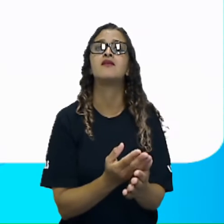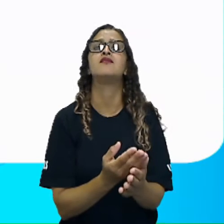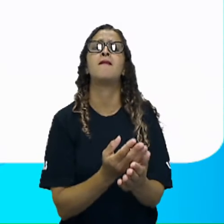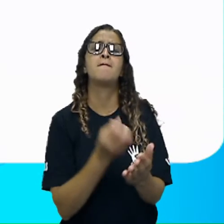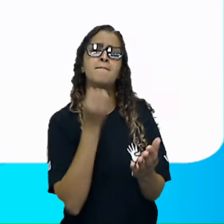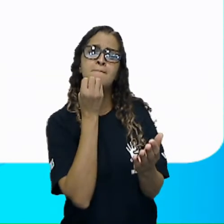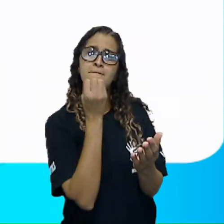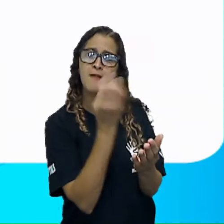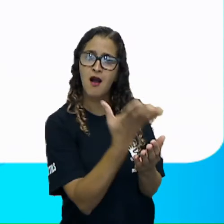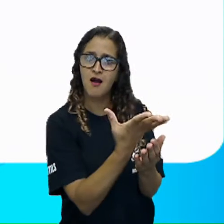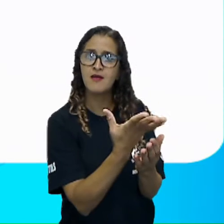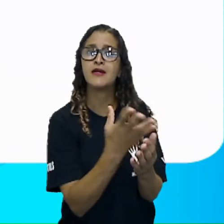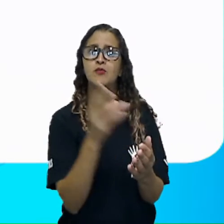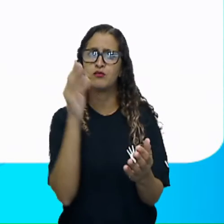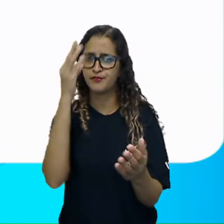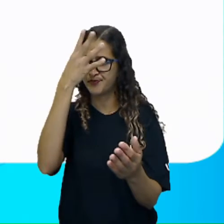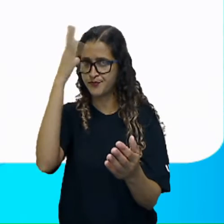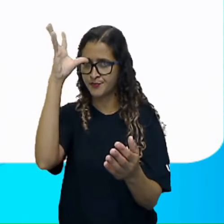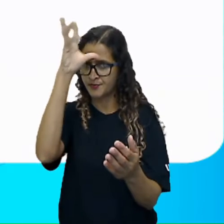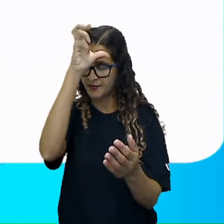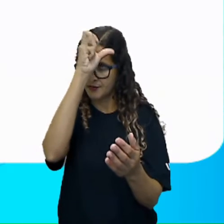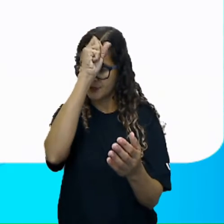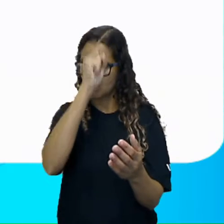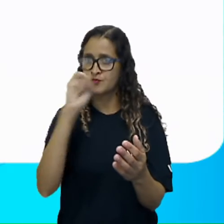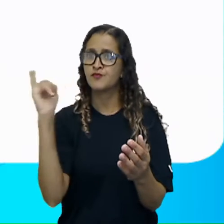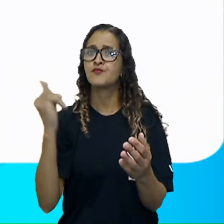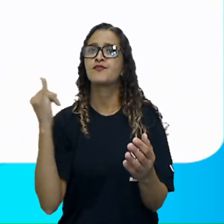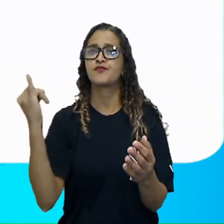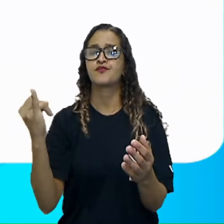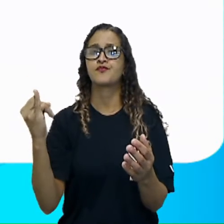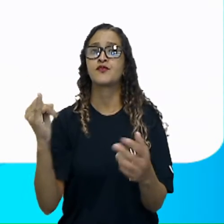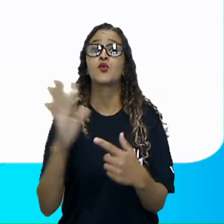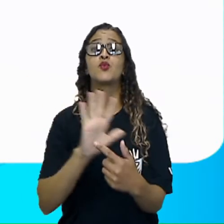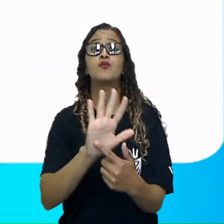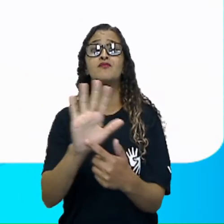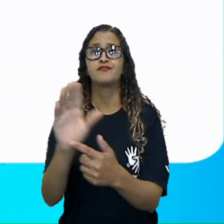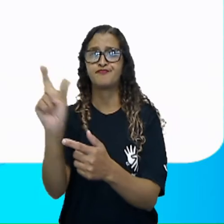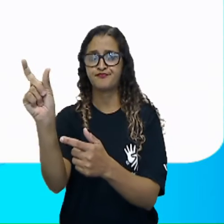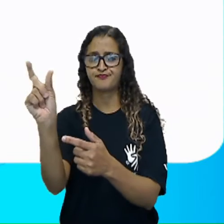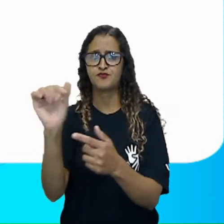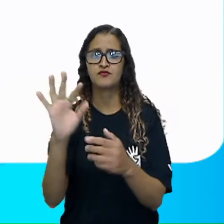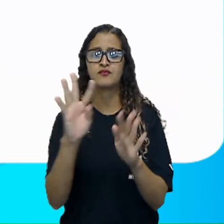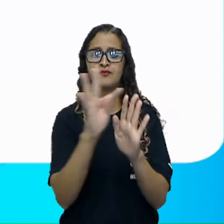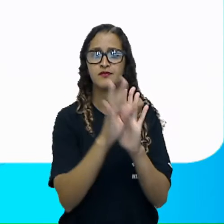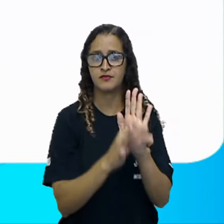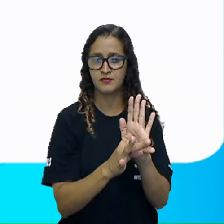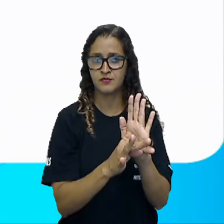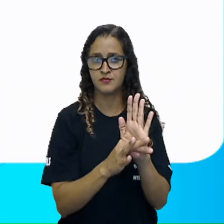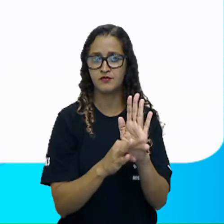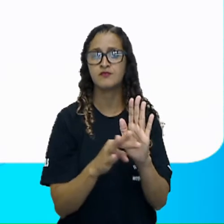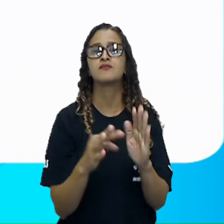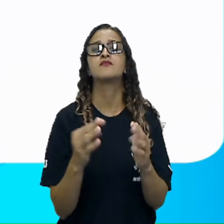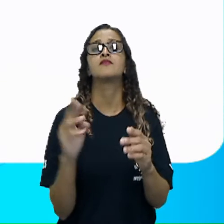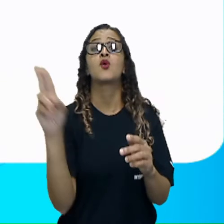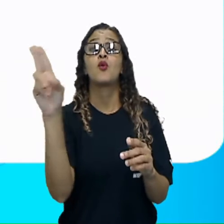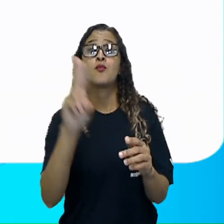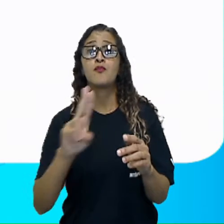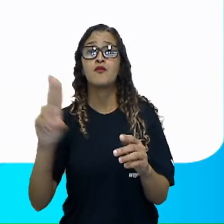gente, é muito bacana aprender isso. Então, resenha é um tipo de texto usado